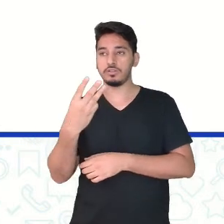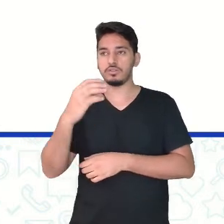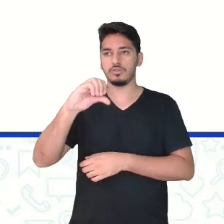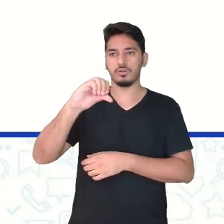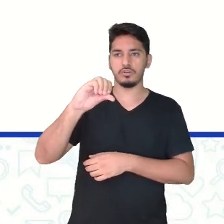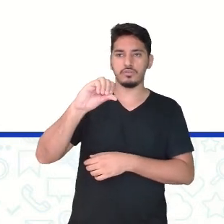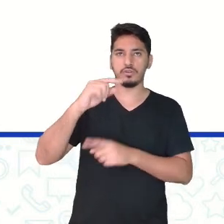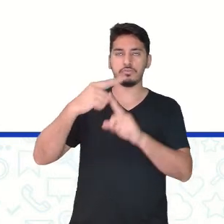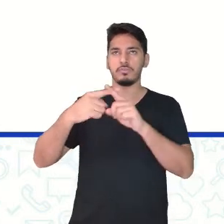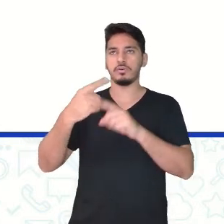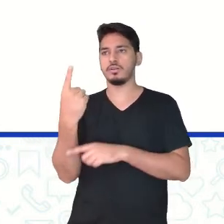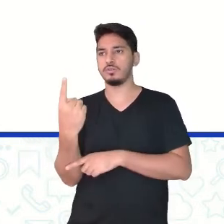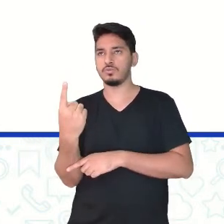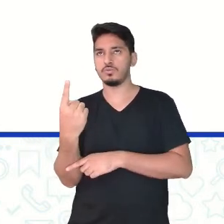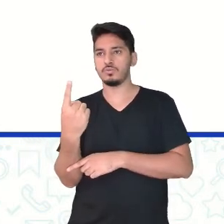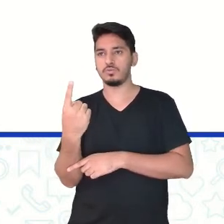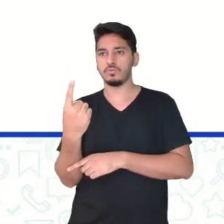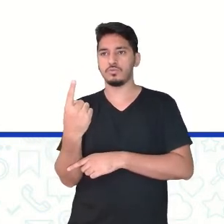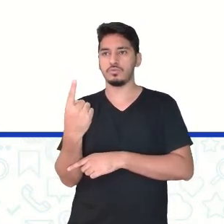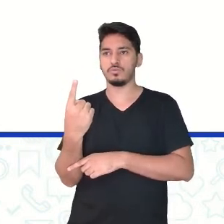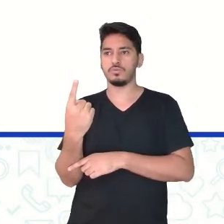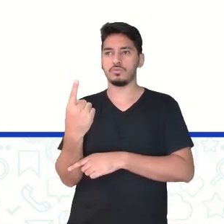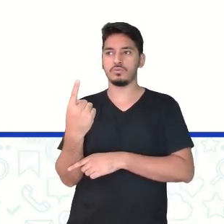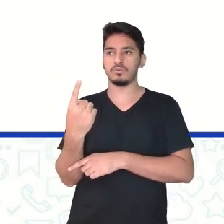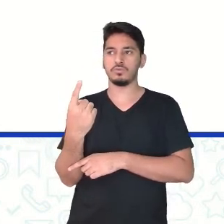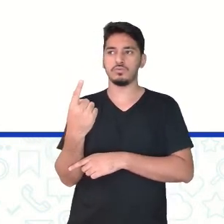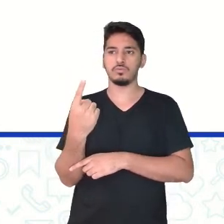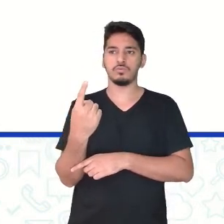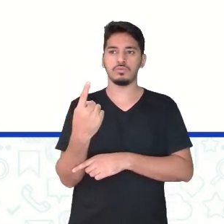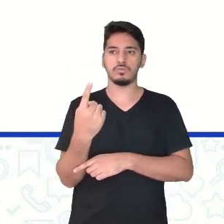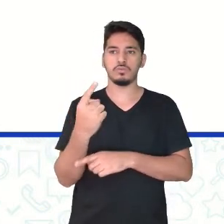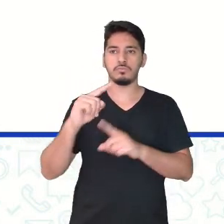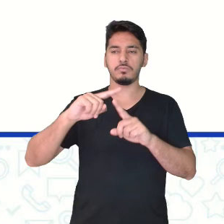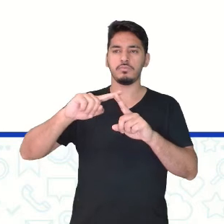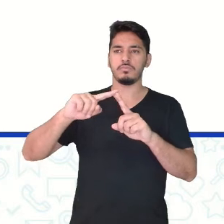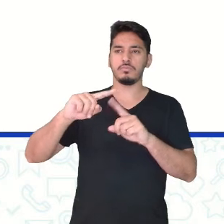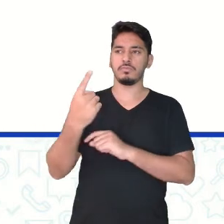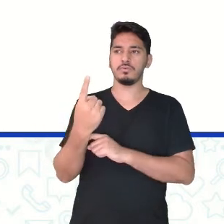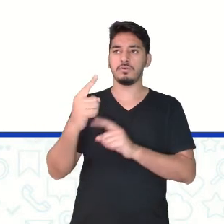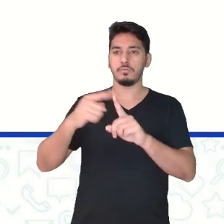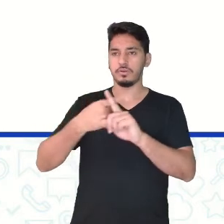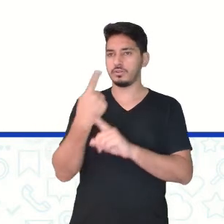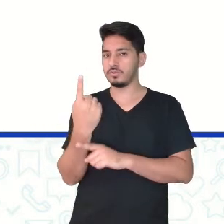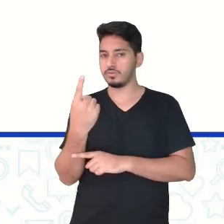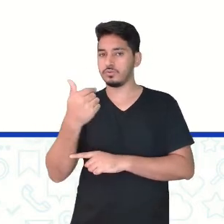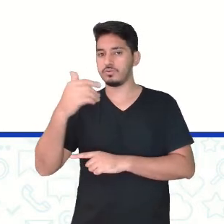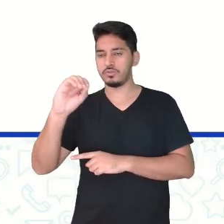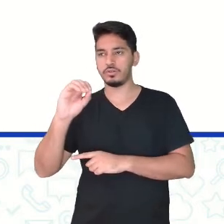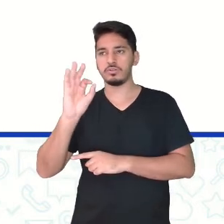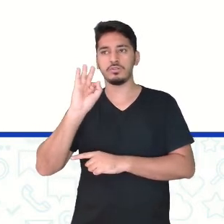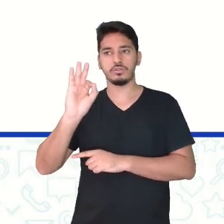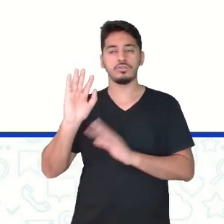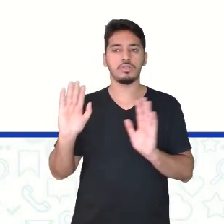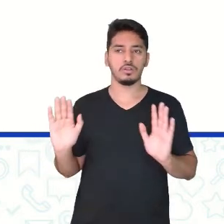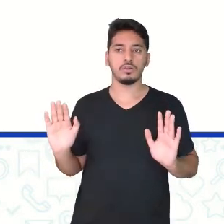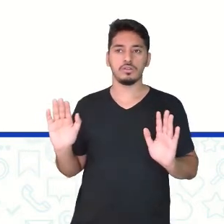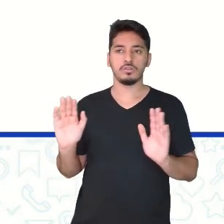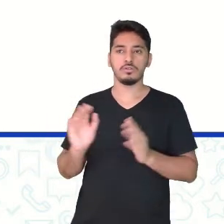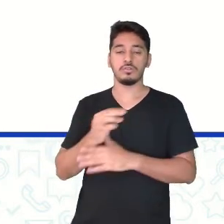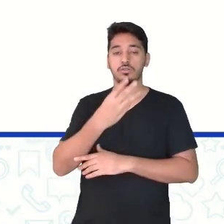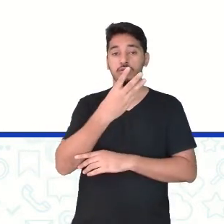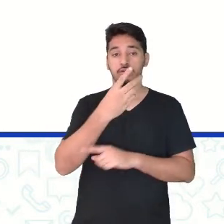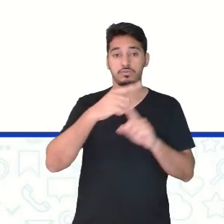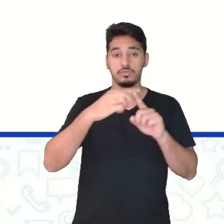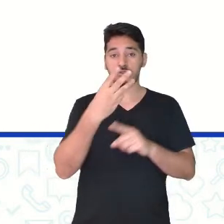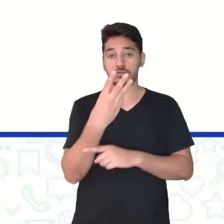9. Mais 2, 11. Eita. Quer dizer, mais 1, 10, que é a letra D, que é 2, né? 3 vezes